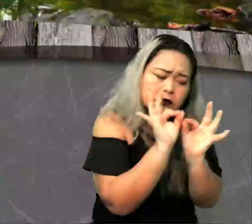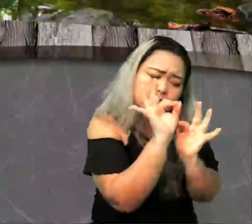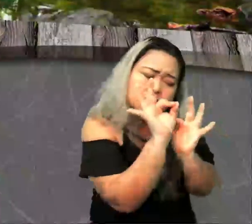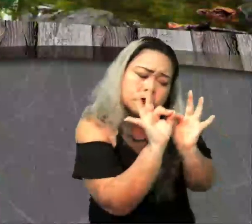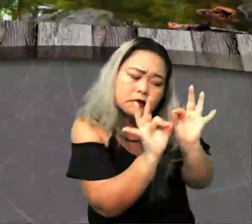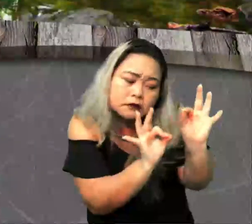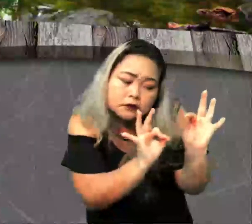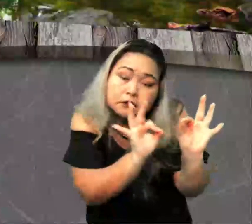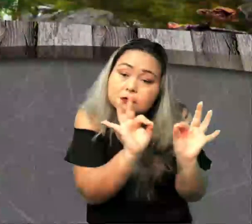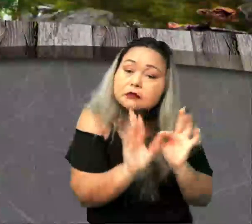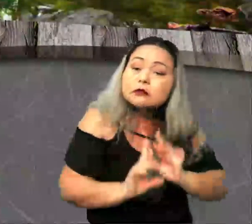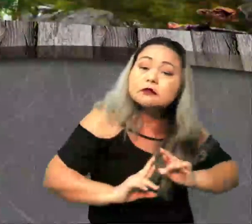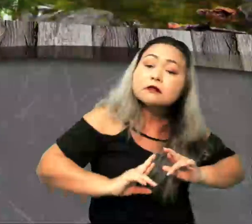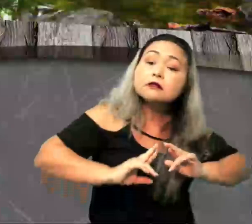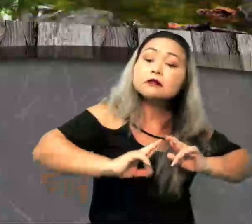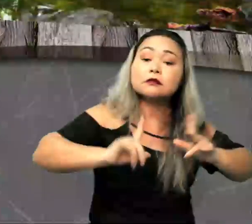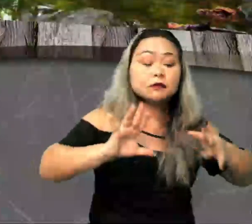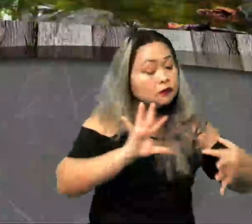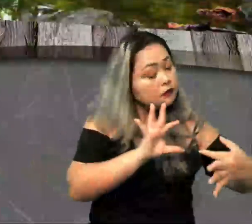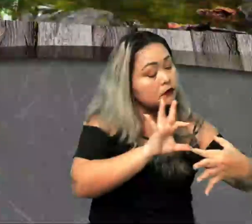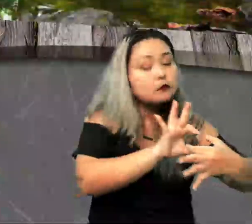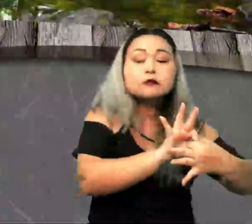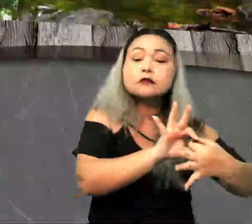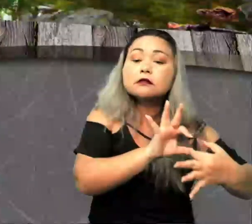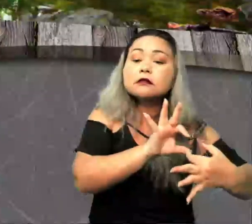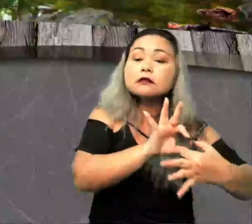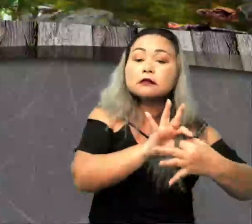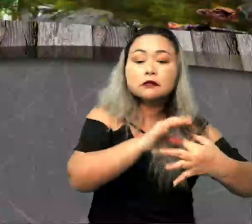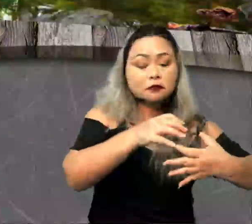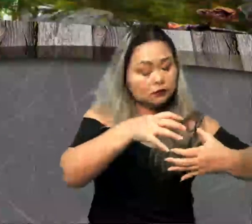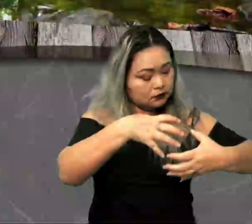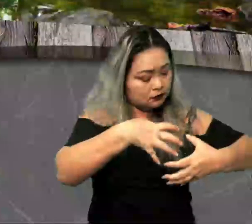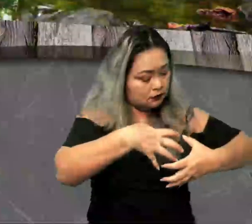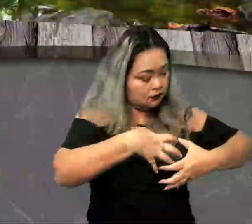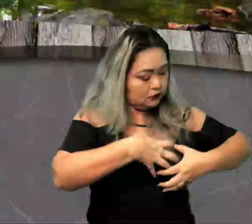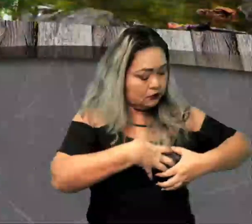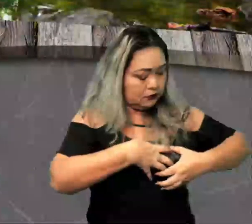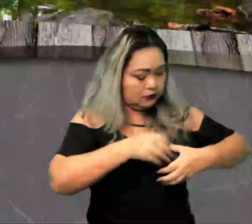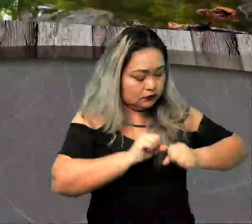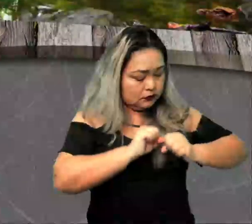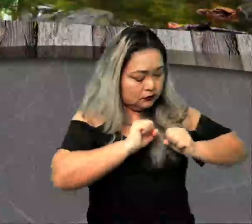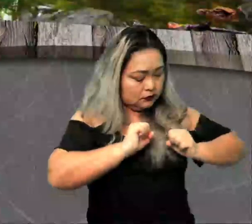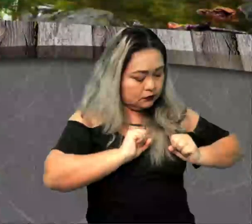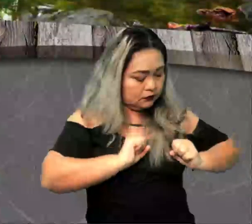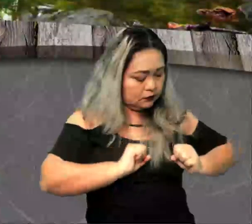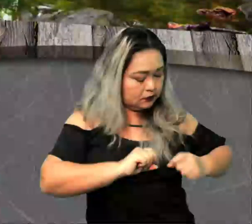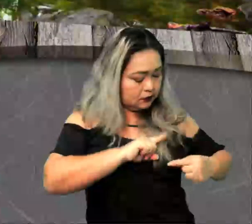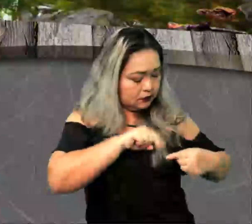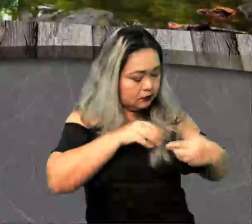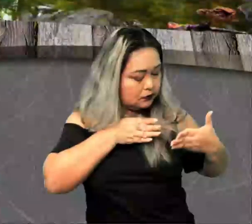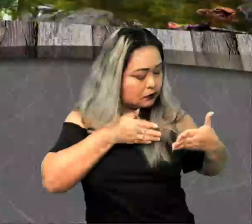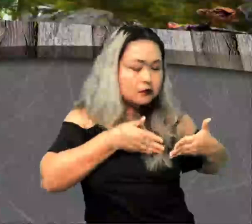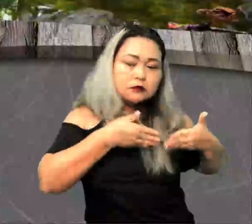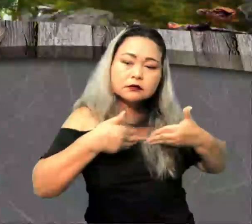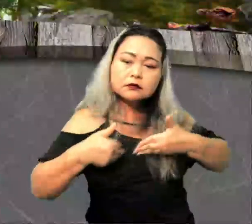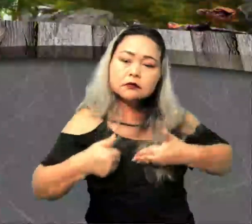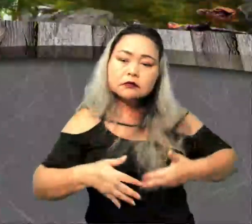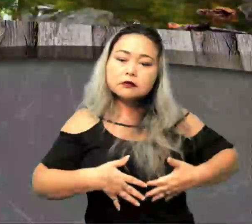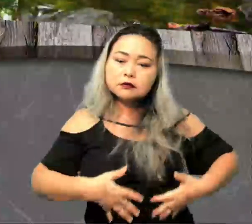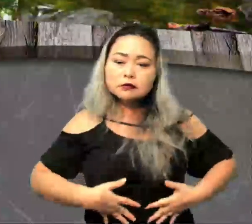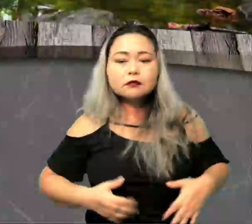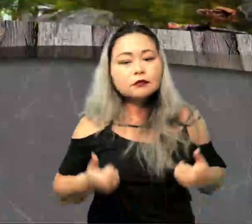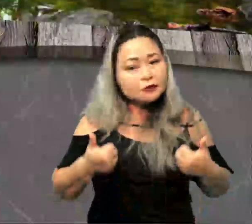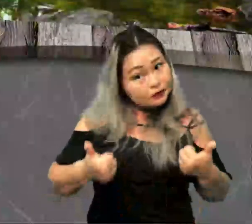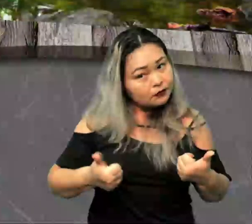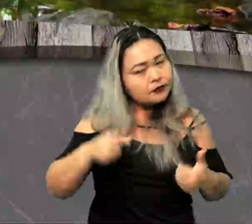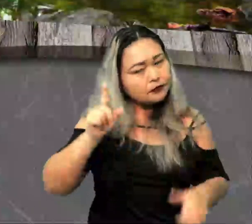formatos diferentes, vão se unir formando órgãos, sistemas com funções específicas, tá